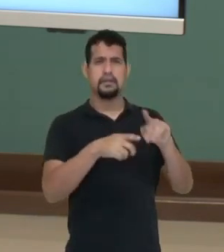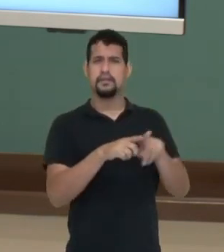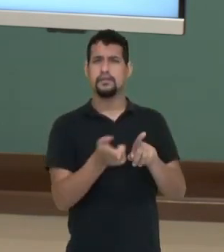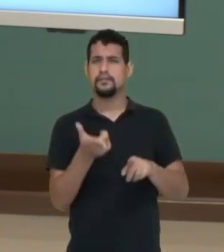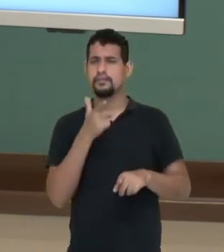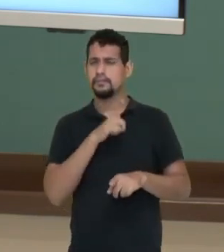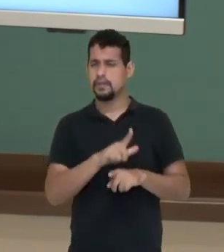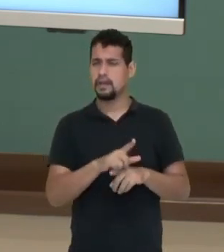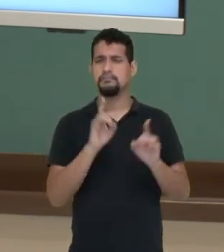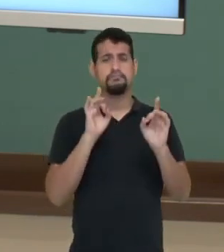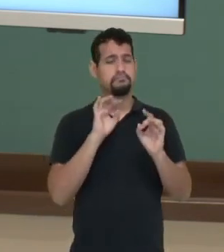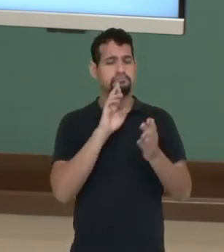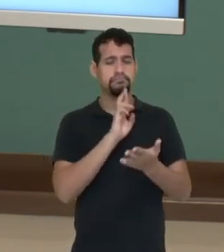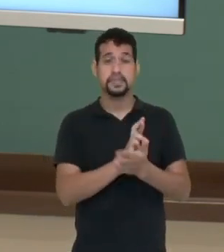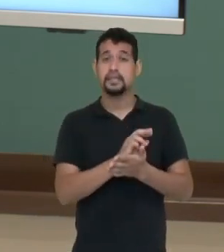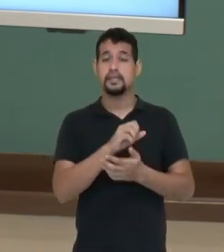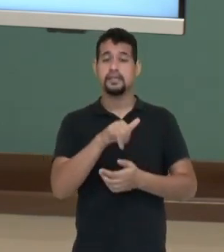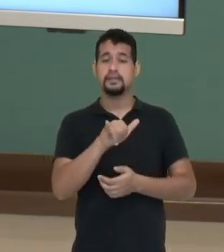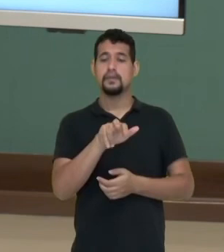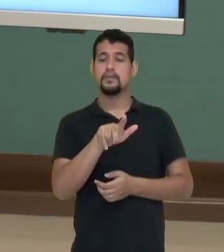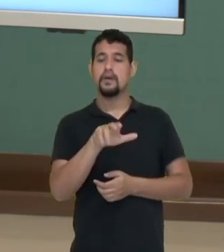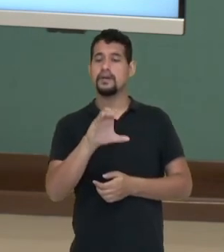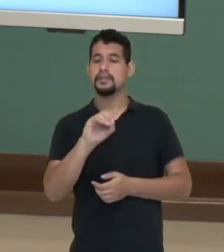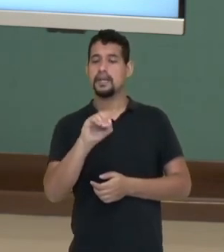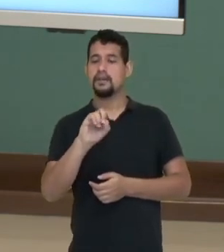essa função aqui, ó, y igual a